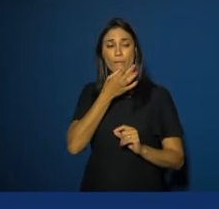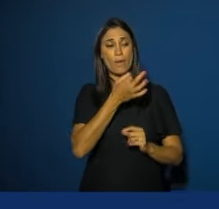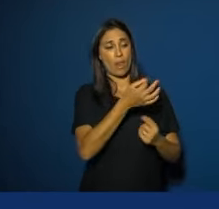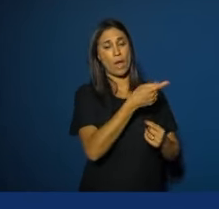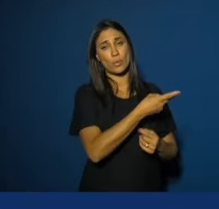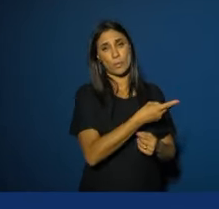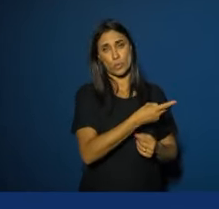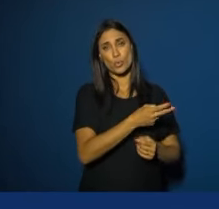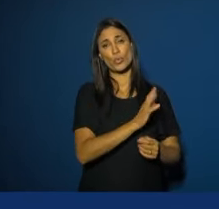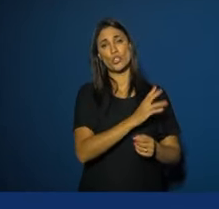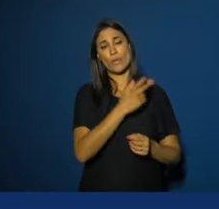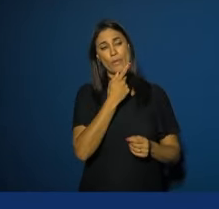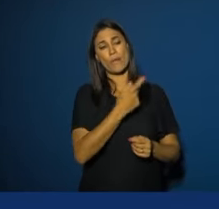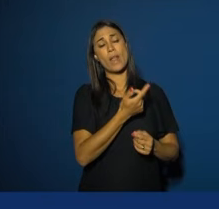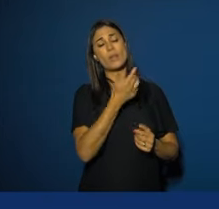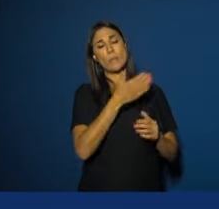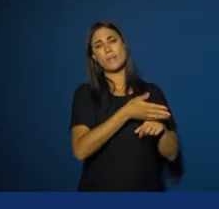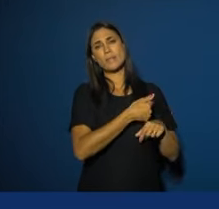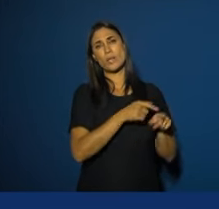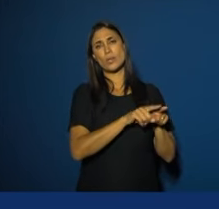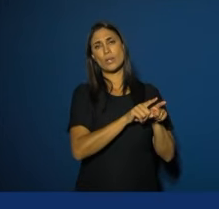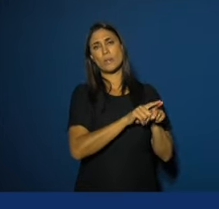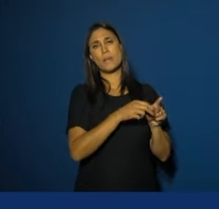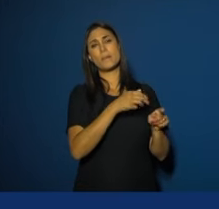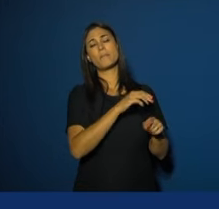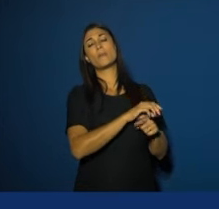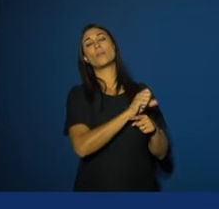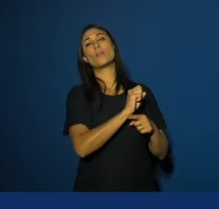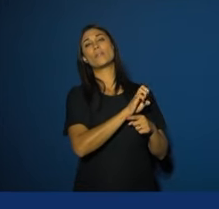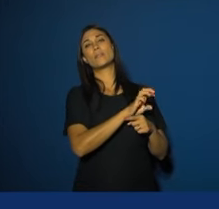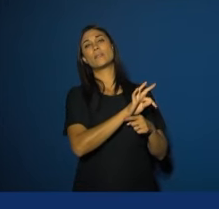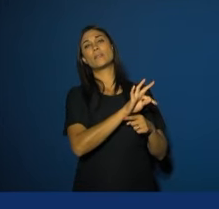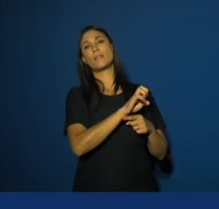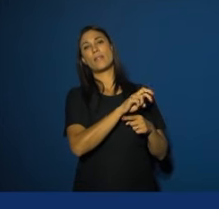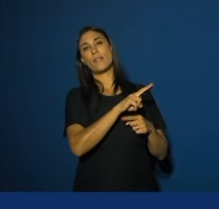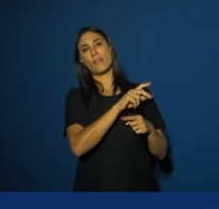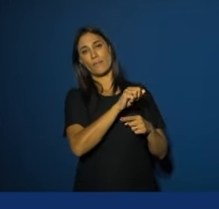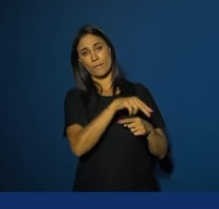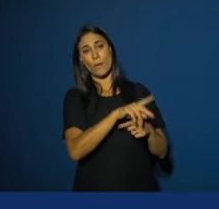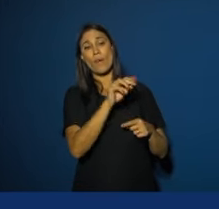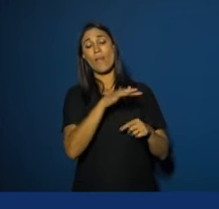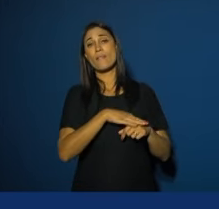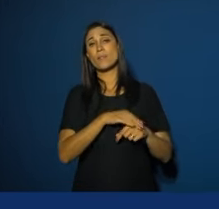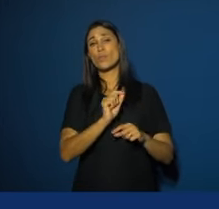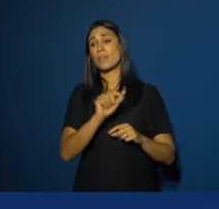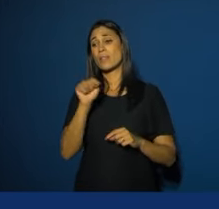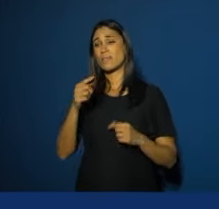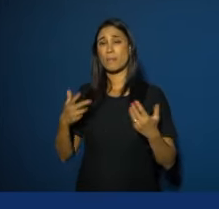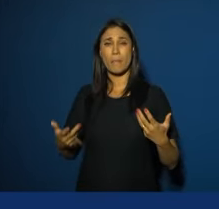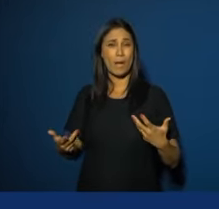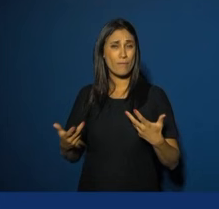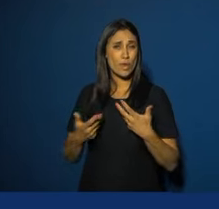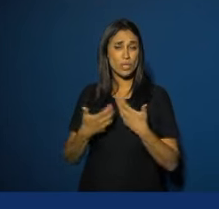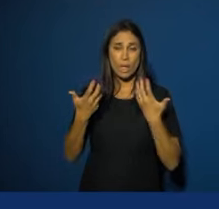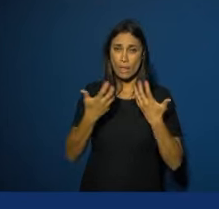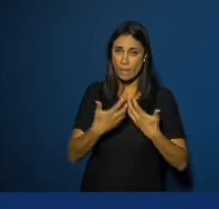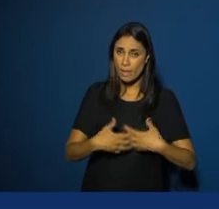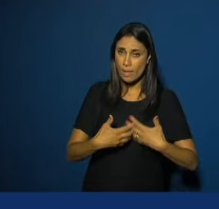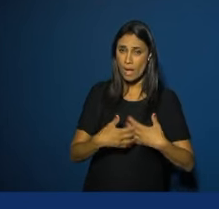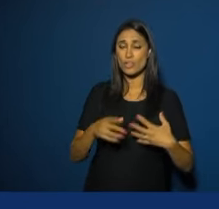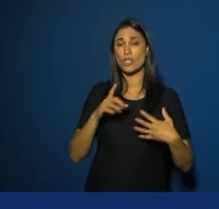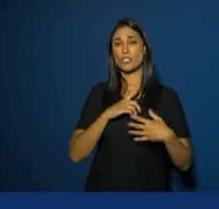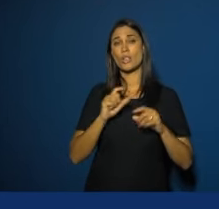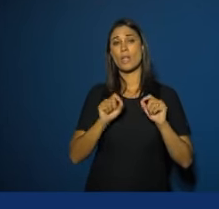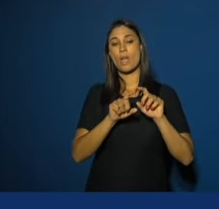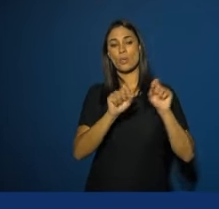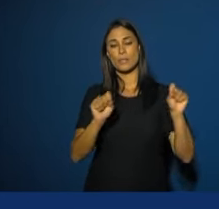pelo Sandoval, foi falado mais cedo até também pelo Esteves, que é fazer com que essa maravilhosa engrenagem que a gente tem,